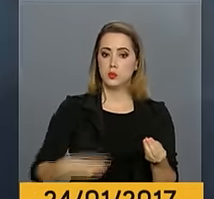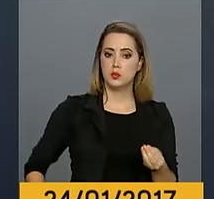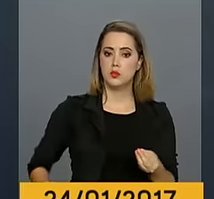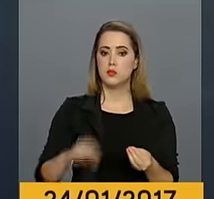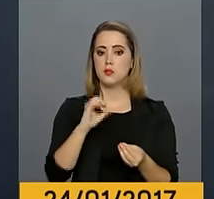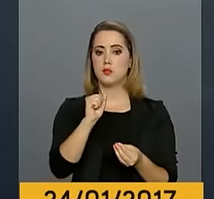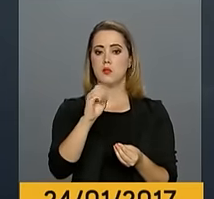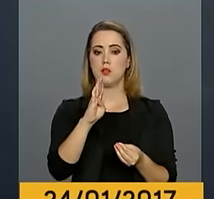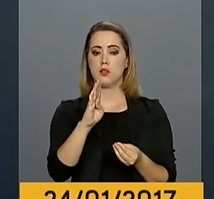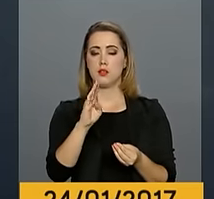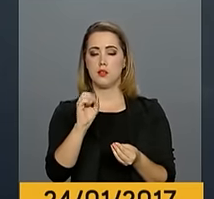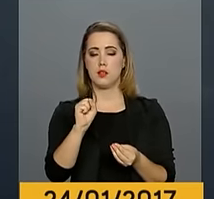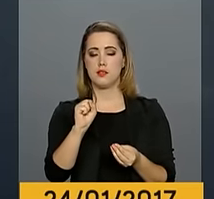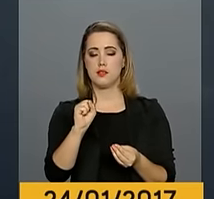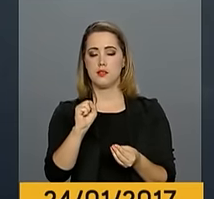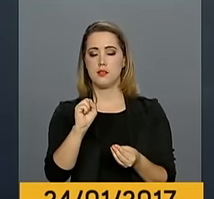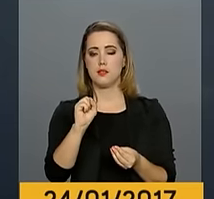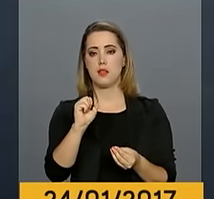ele trabalhará